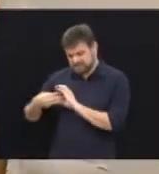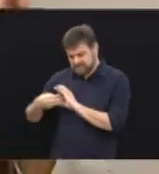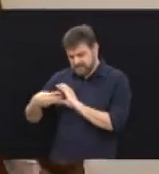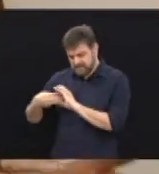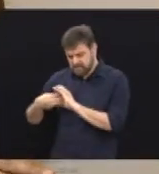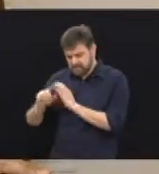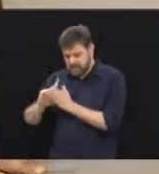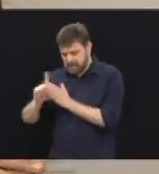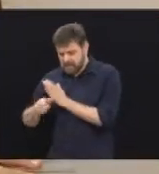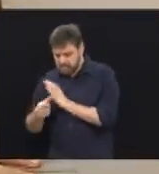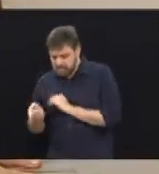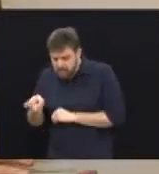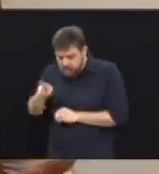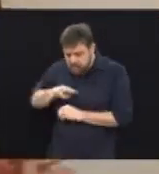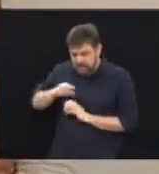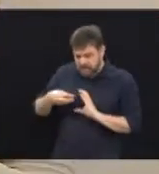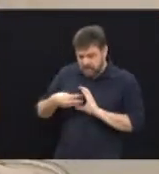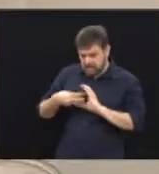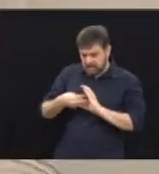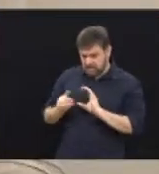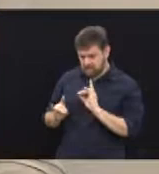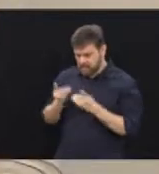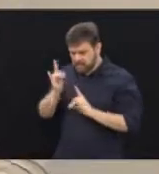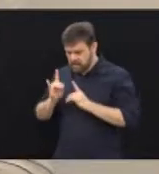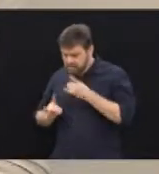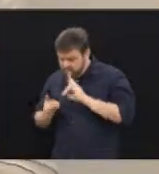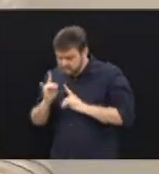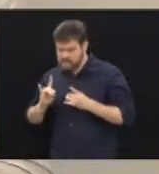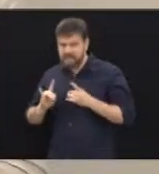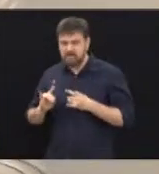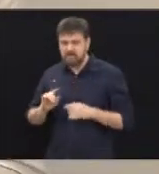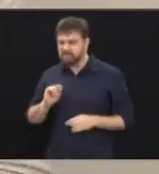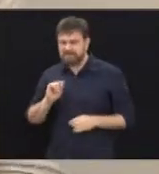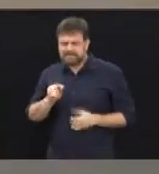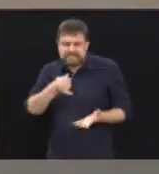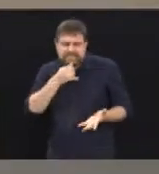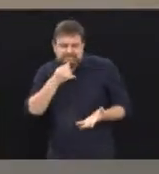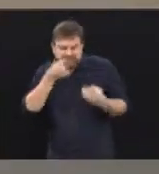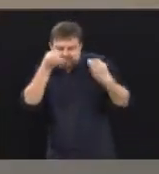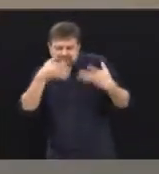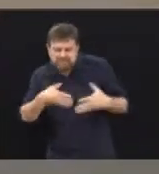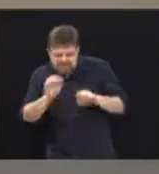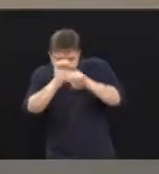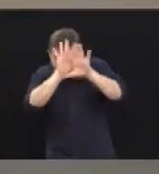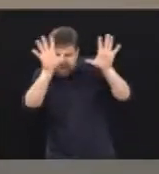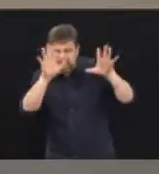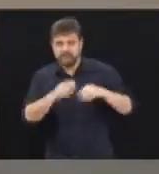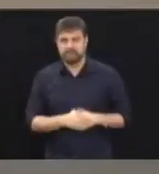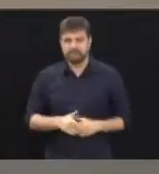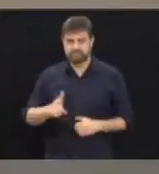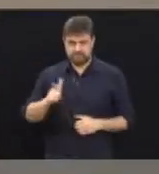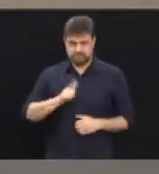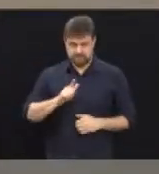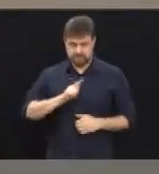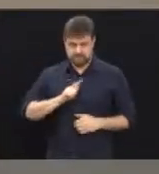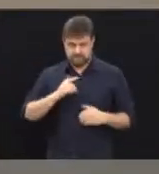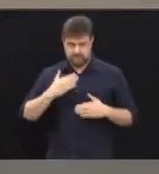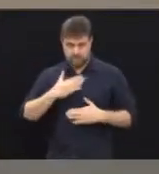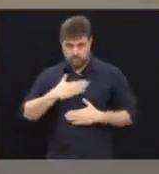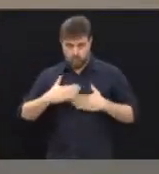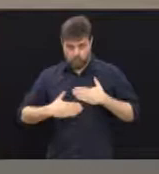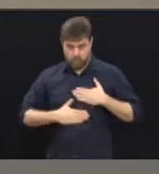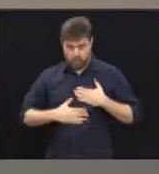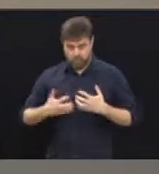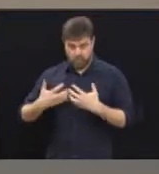e depois ir para outra célula, é isso? É que, assim, Dá para dar um exemplo? Tem funções do hormônio,